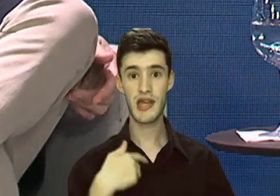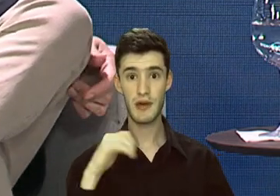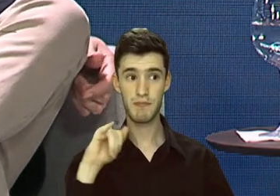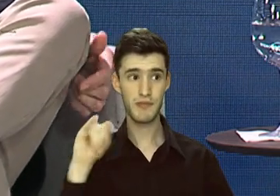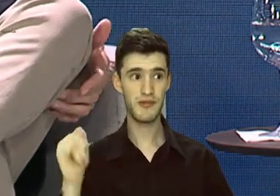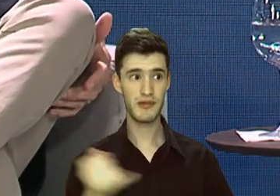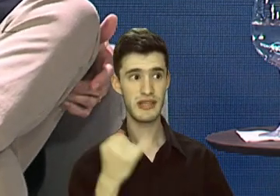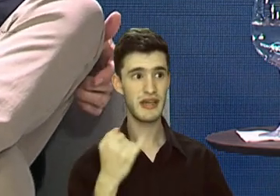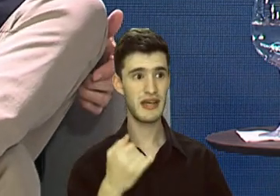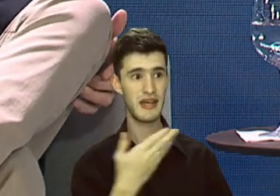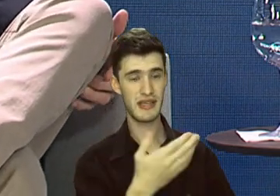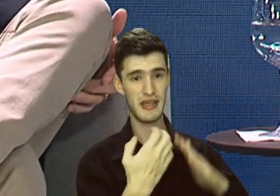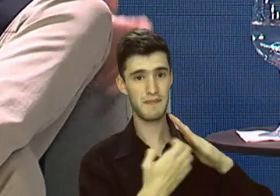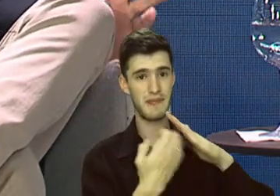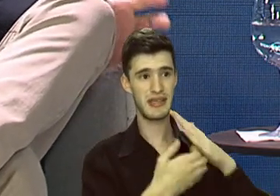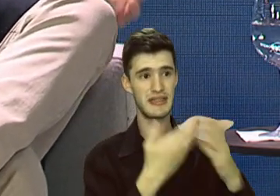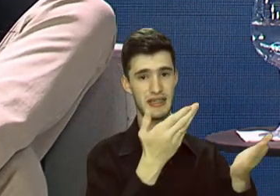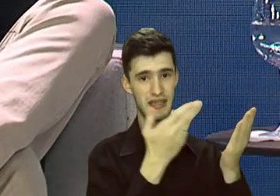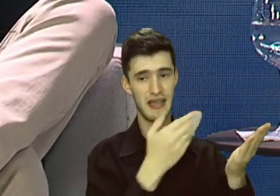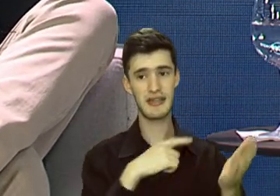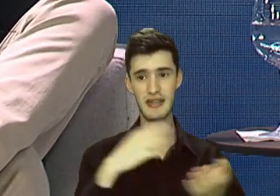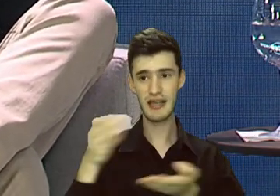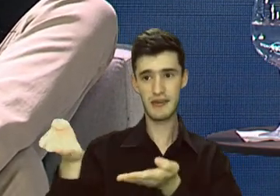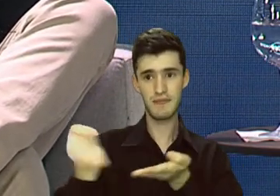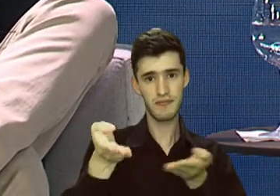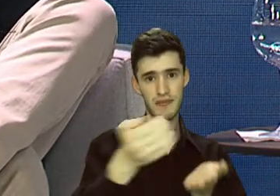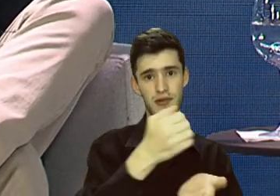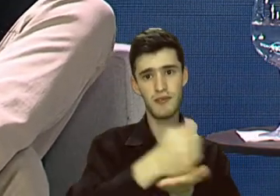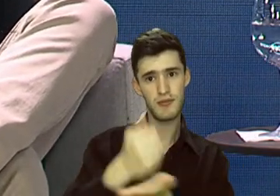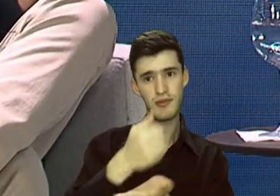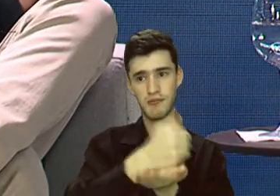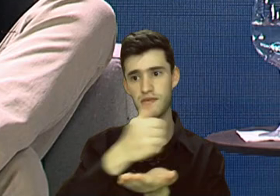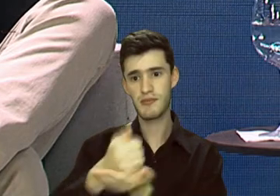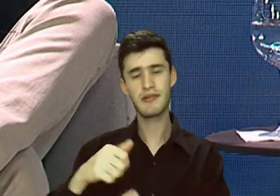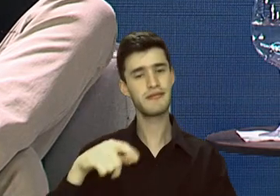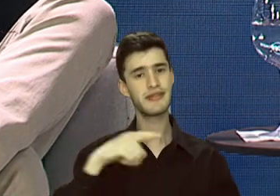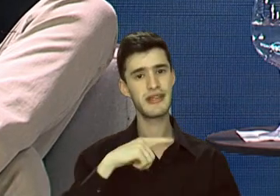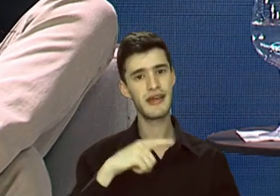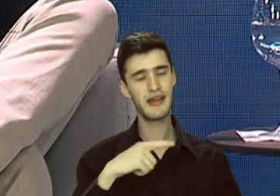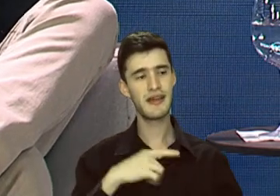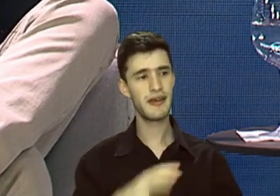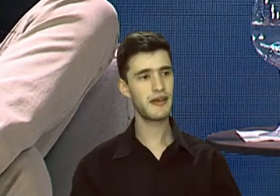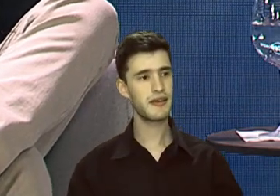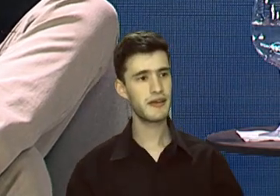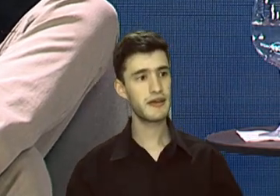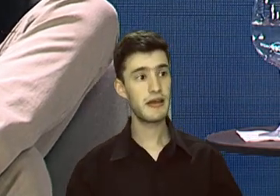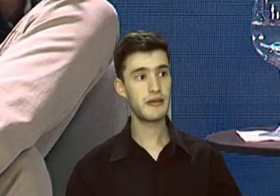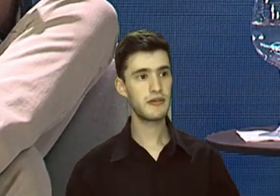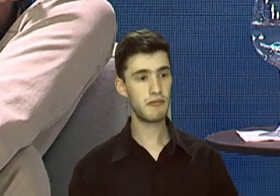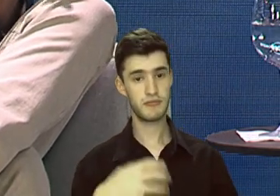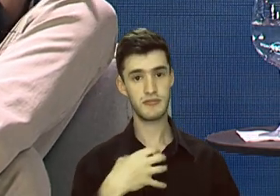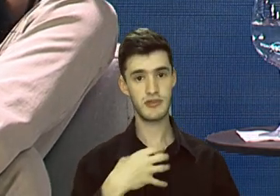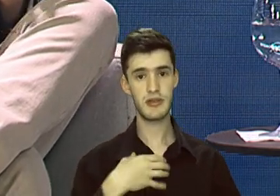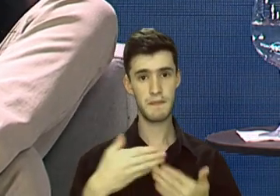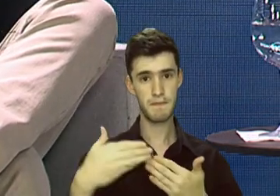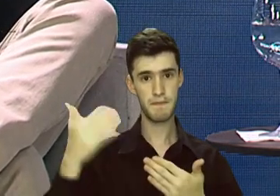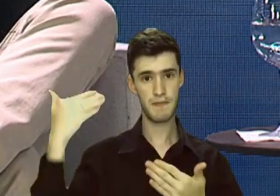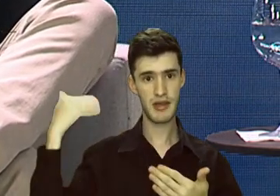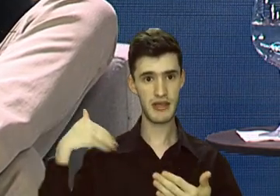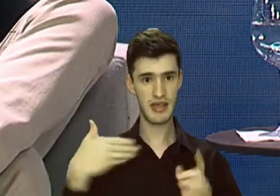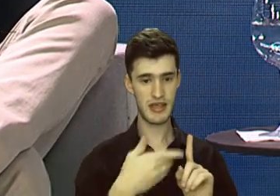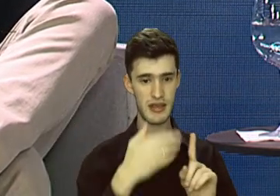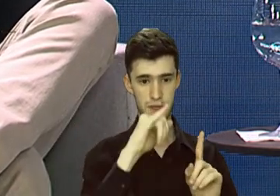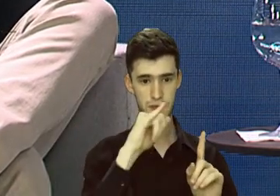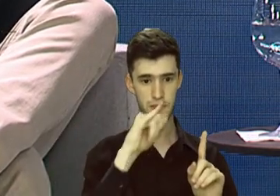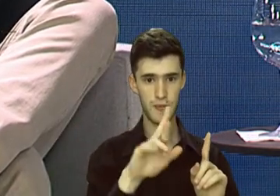contratando eu acho que a gente se sentia lá atrás que um Júnior com aquele nível de salário Em